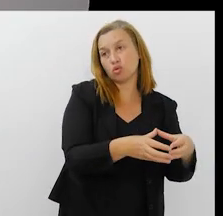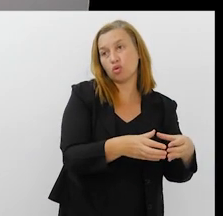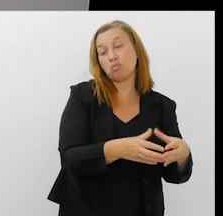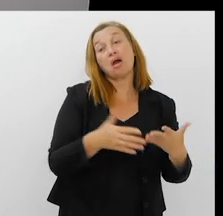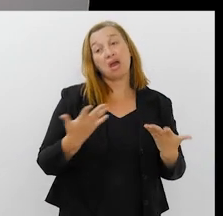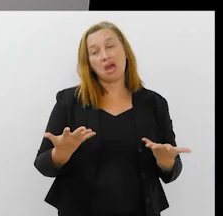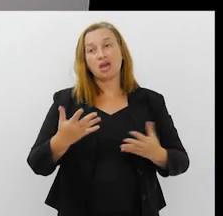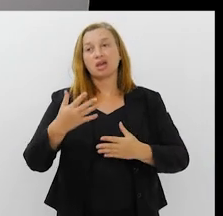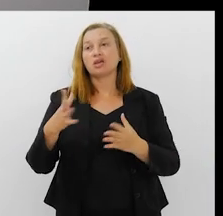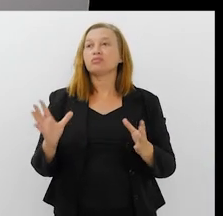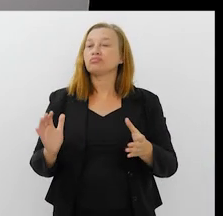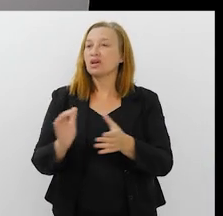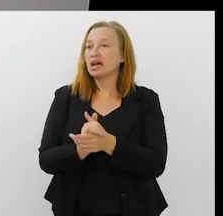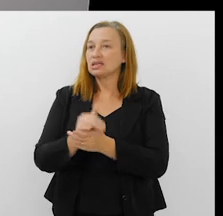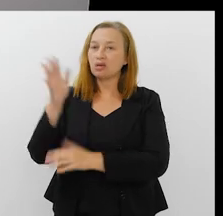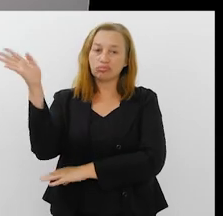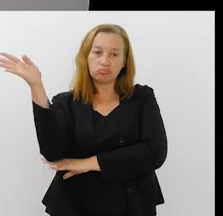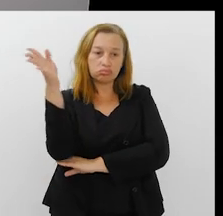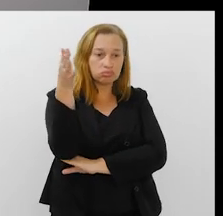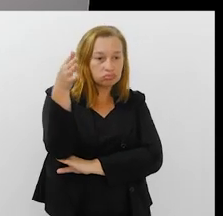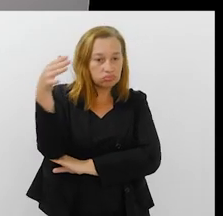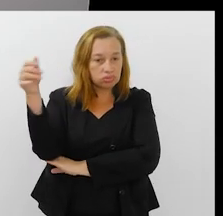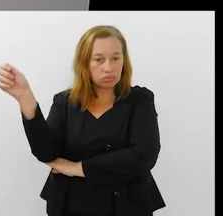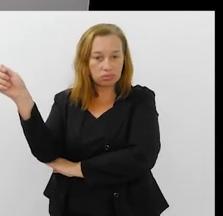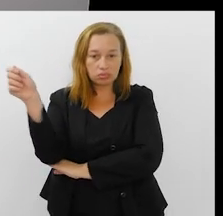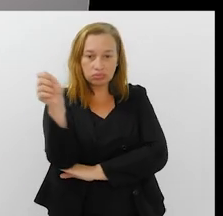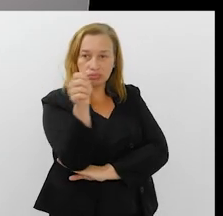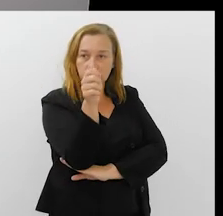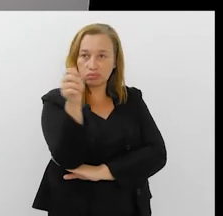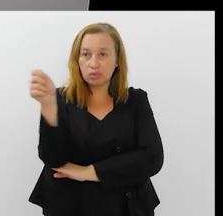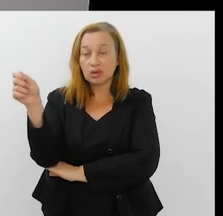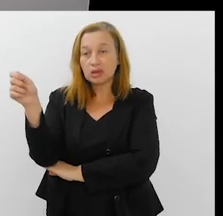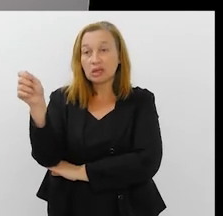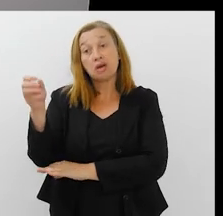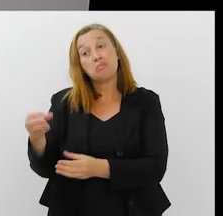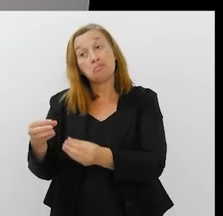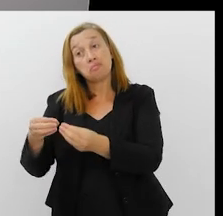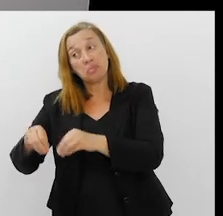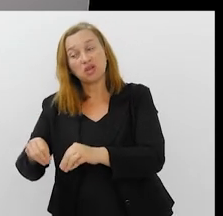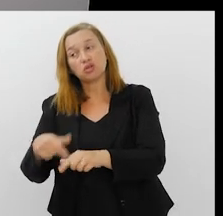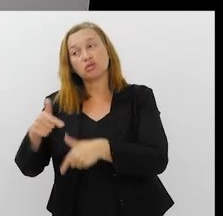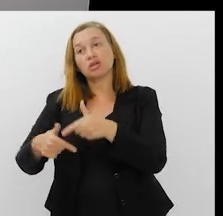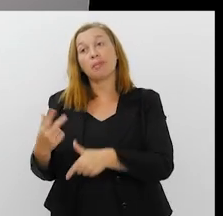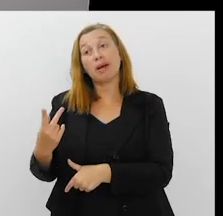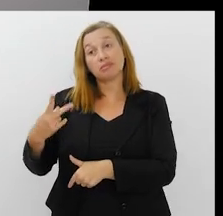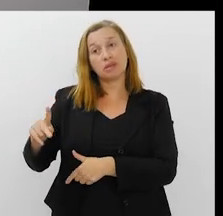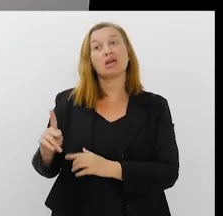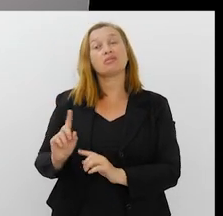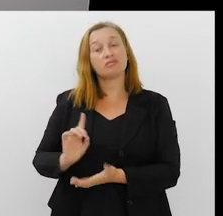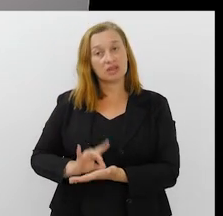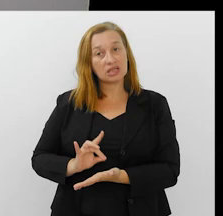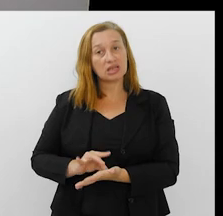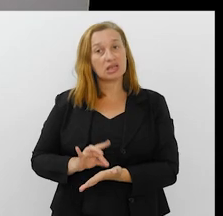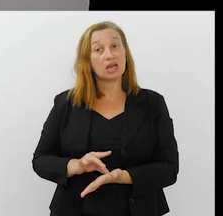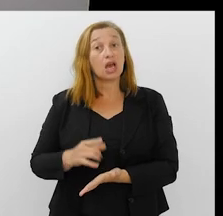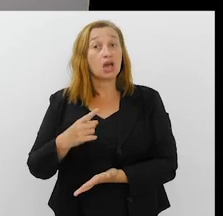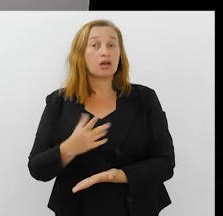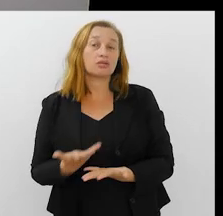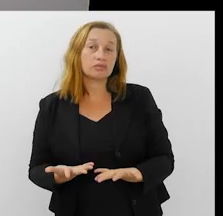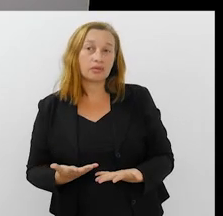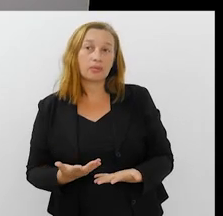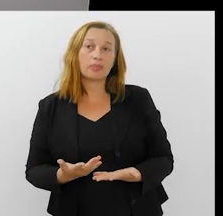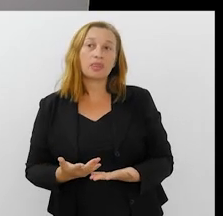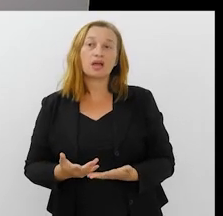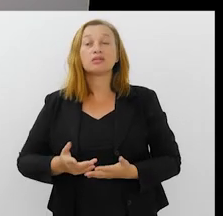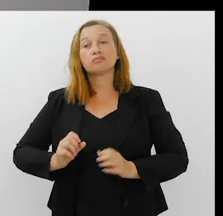Nós tivemos casal de mestre Harry porta-bandeira perdendo você ponto. Você compromete. Ponto da, o... ponto da falta que... de luz naquele exatamente. Momento. Eu